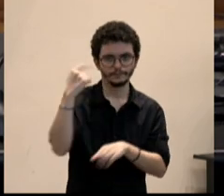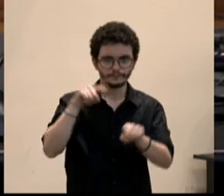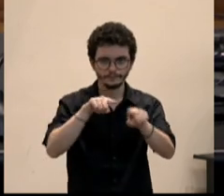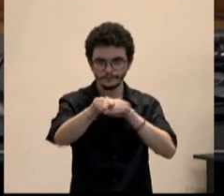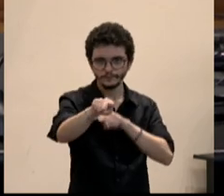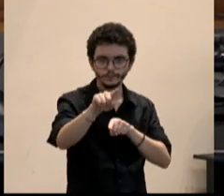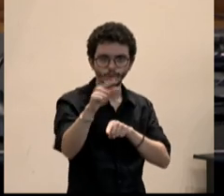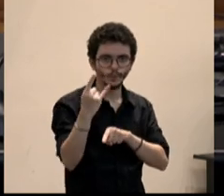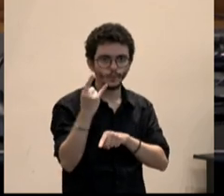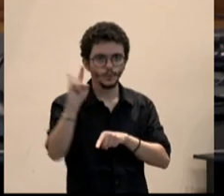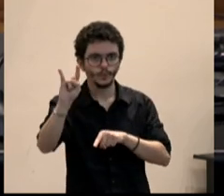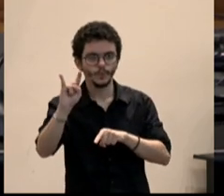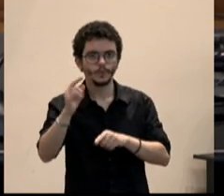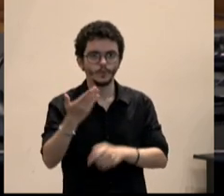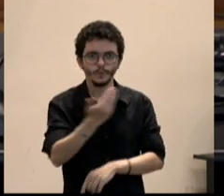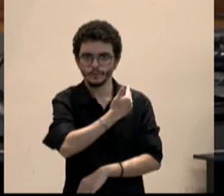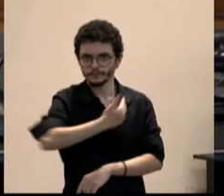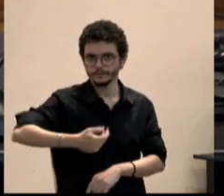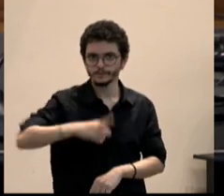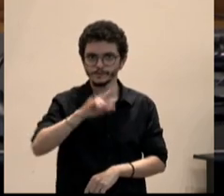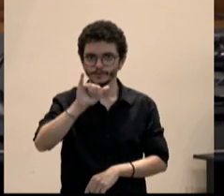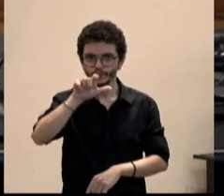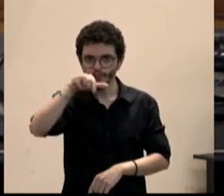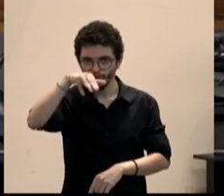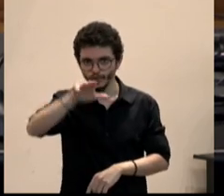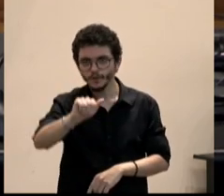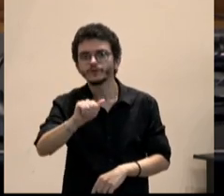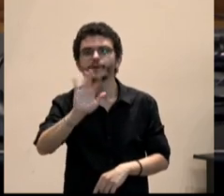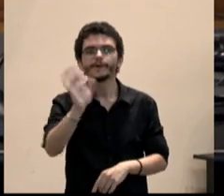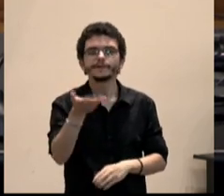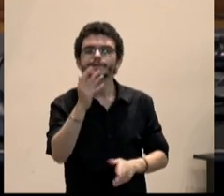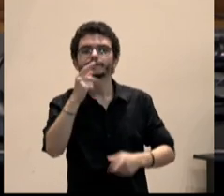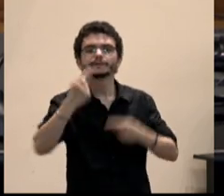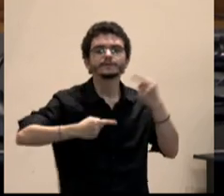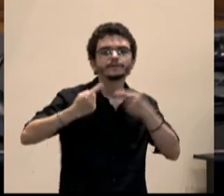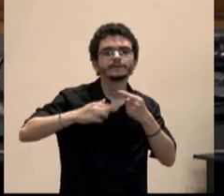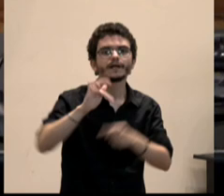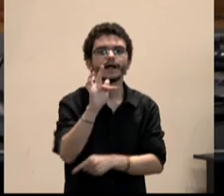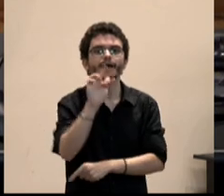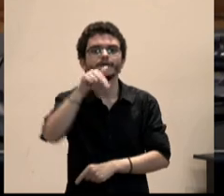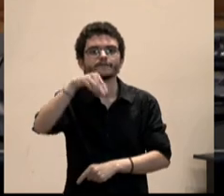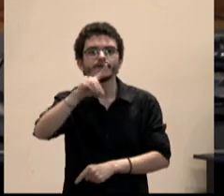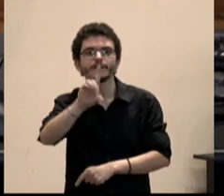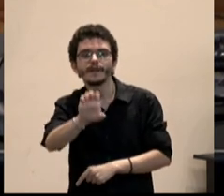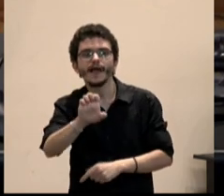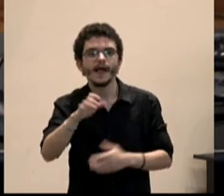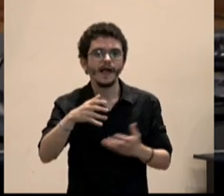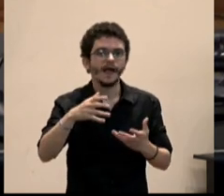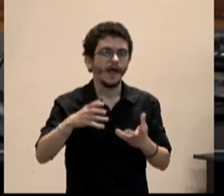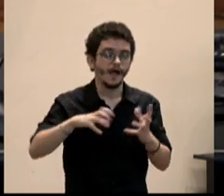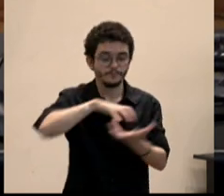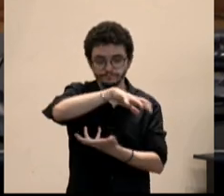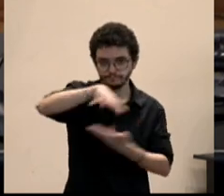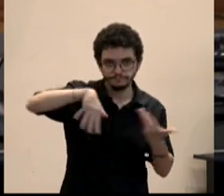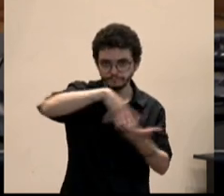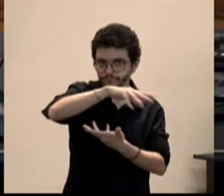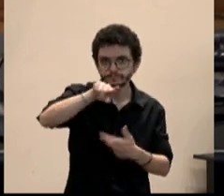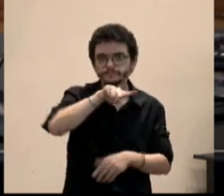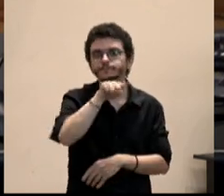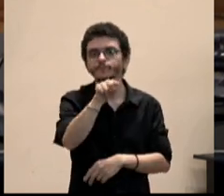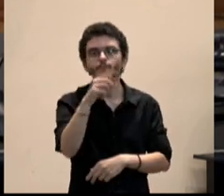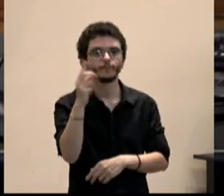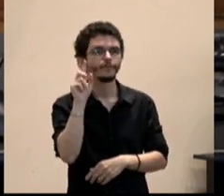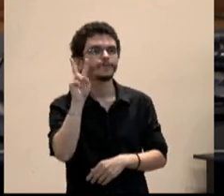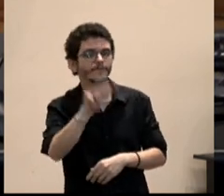último governo da presidenta Dilma, a gente já estava discutindo com a FNDE. Daí veio tudo aquilo lá que vocês já ouviram, né? Que a